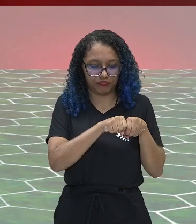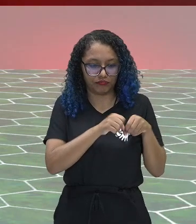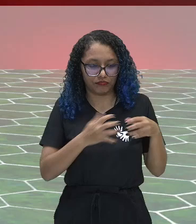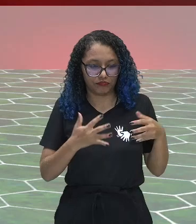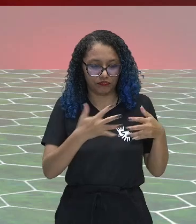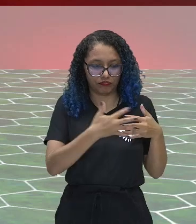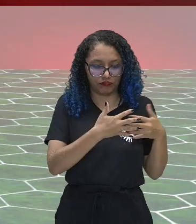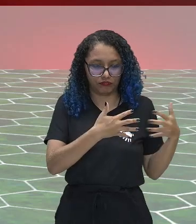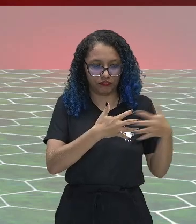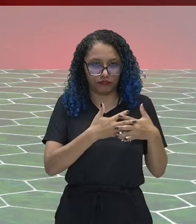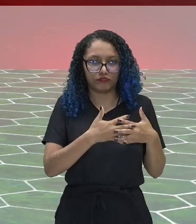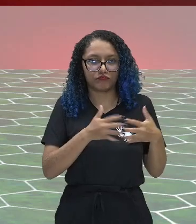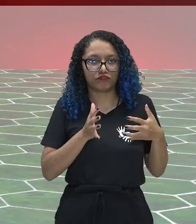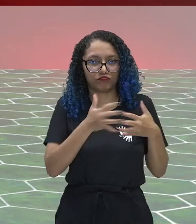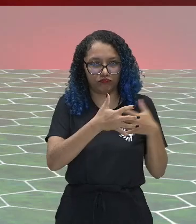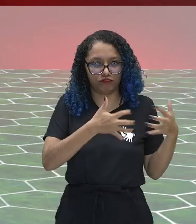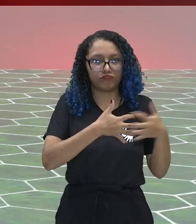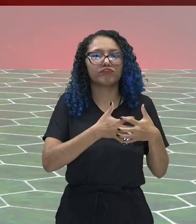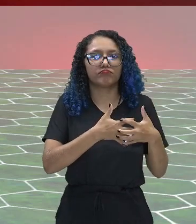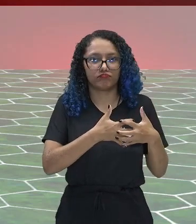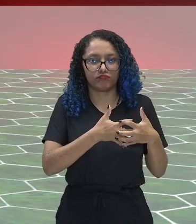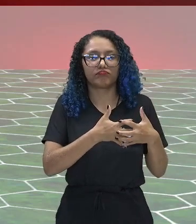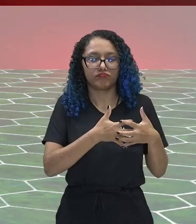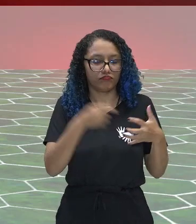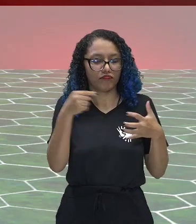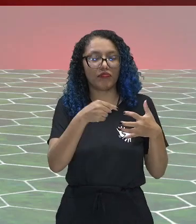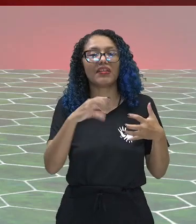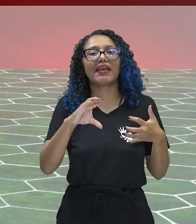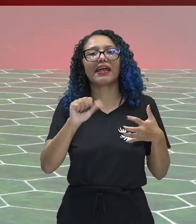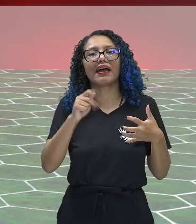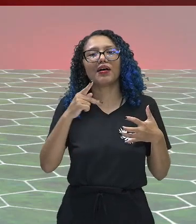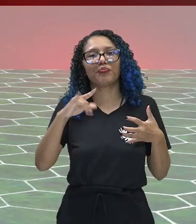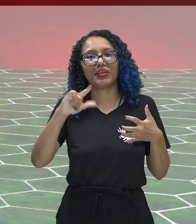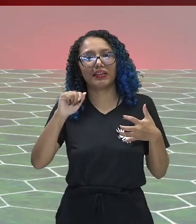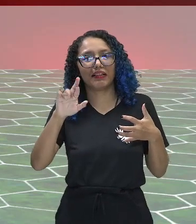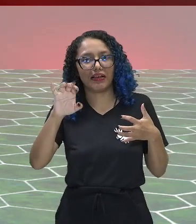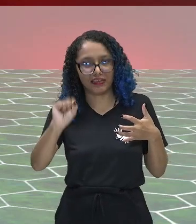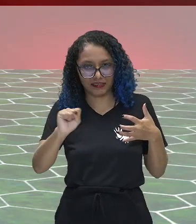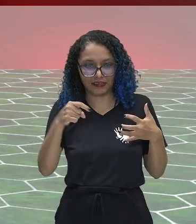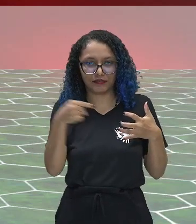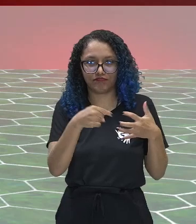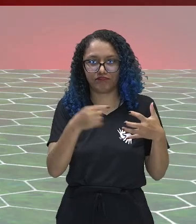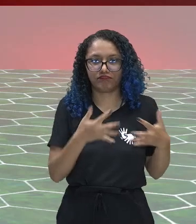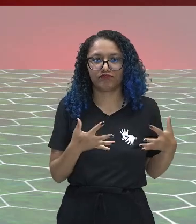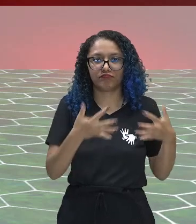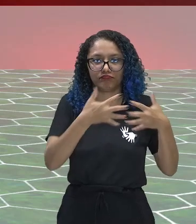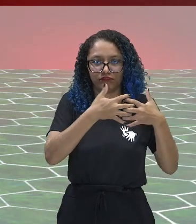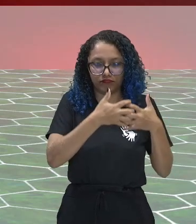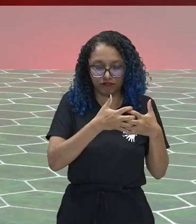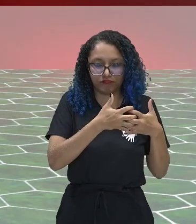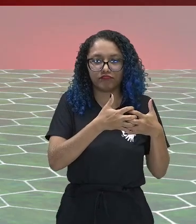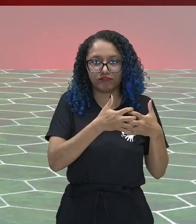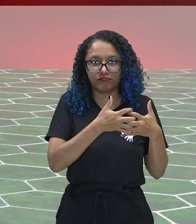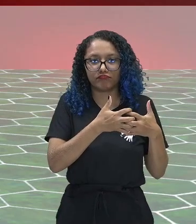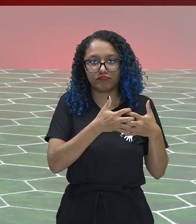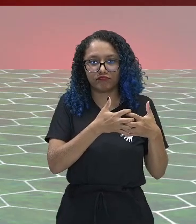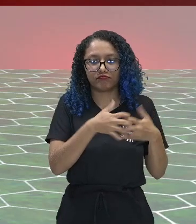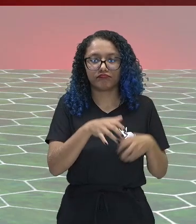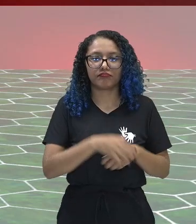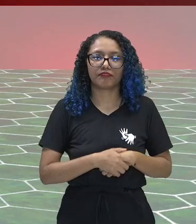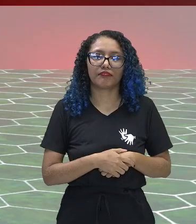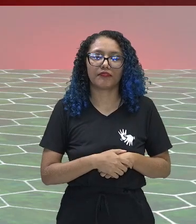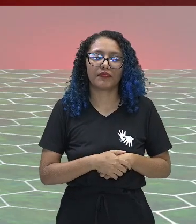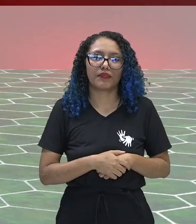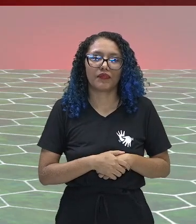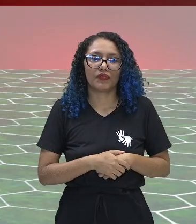lá do vaso sanguíneo, que são os capilares, junto às células que compõem os